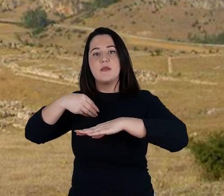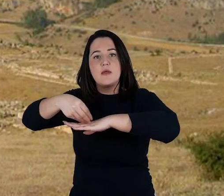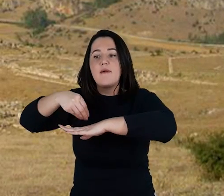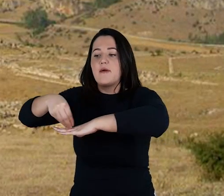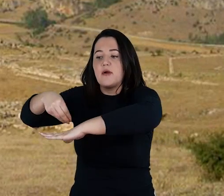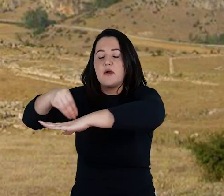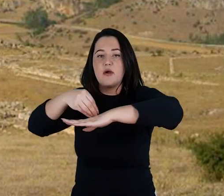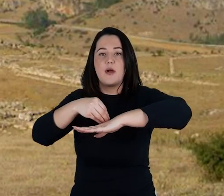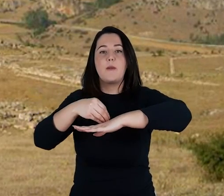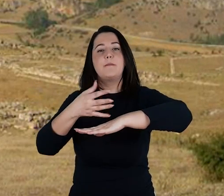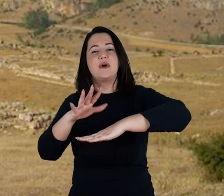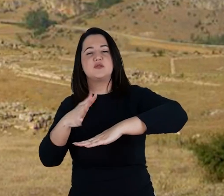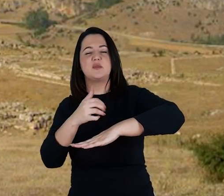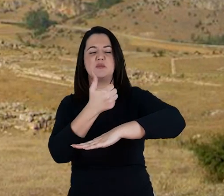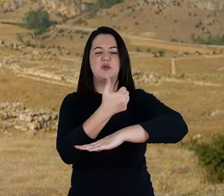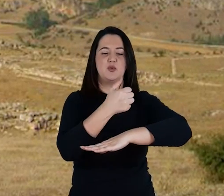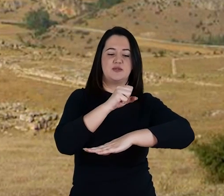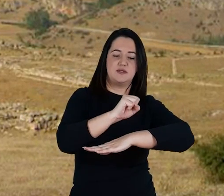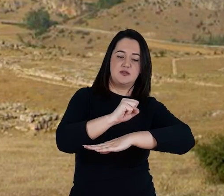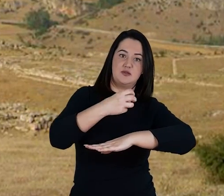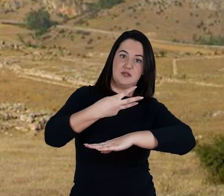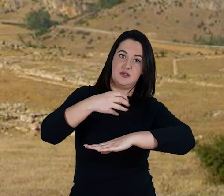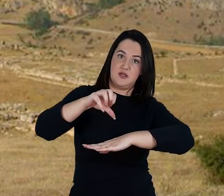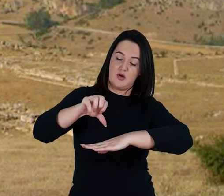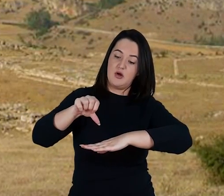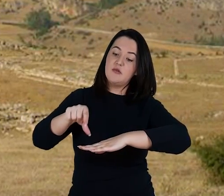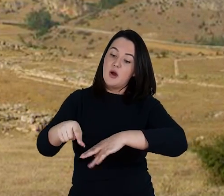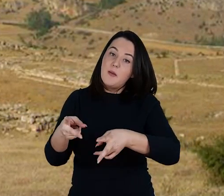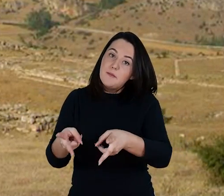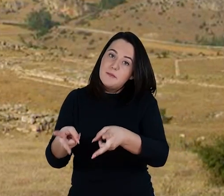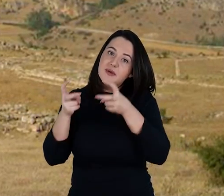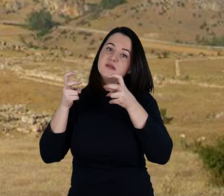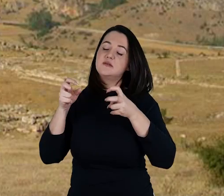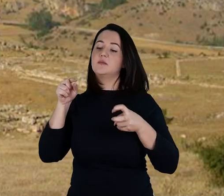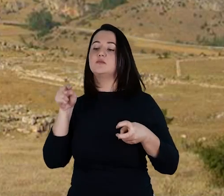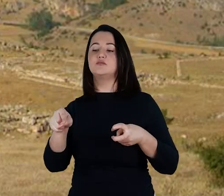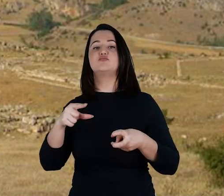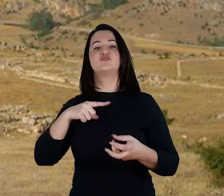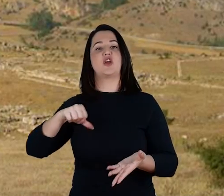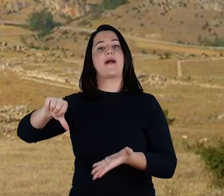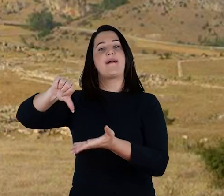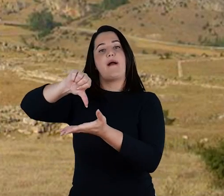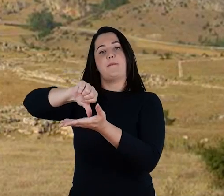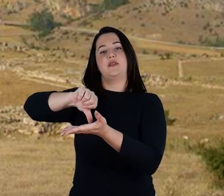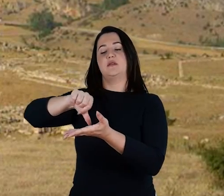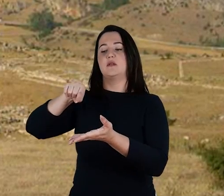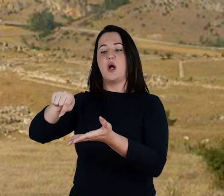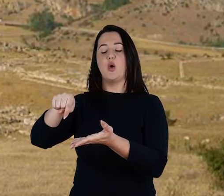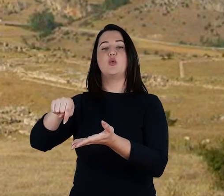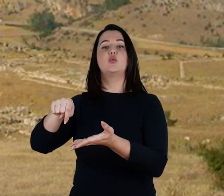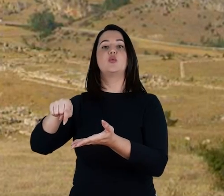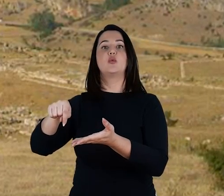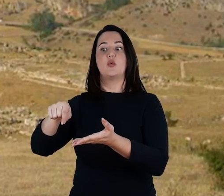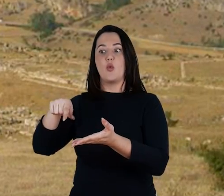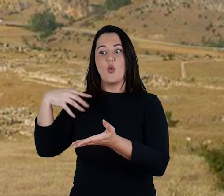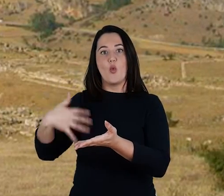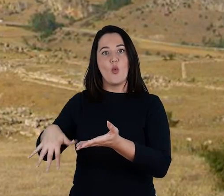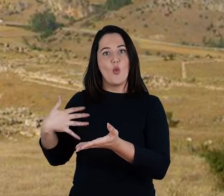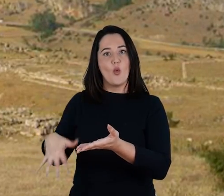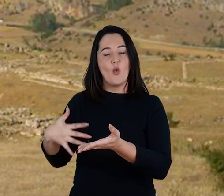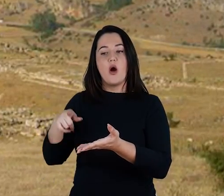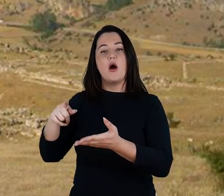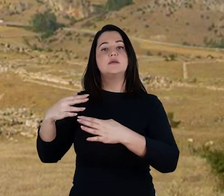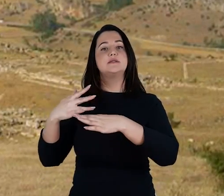em 1839 ele percebeu que aqui havia a capital de uma grande, até a época